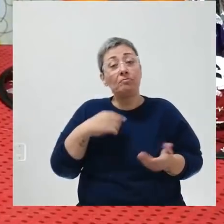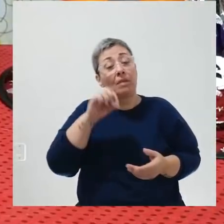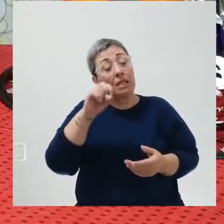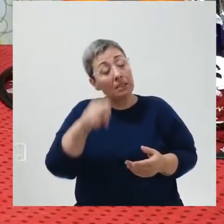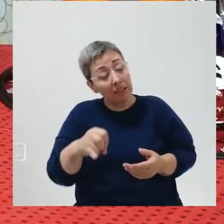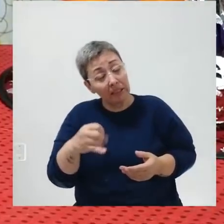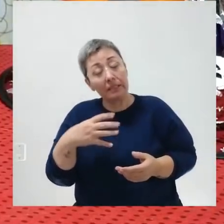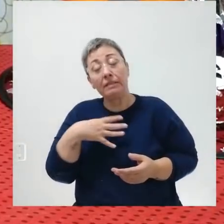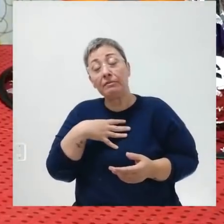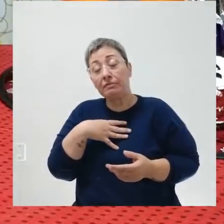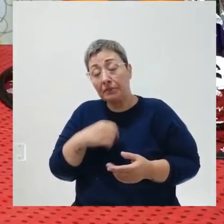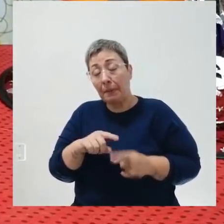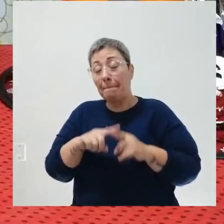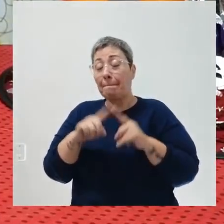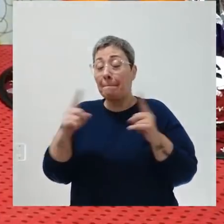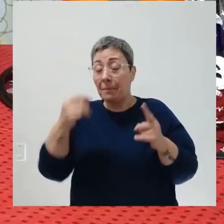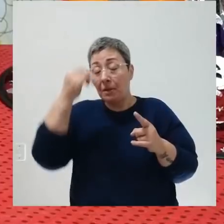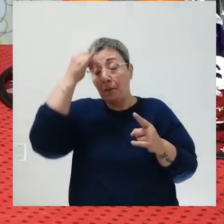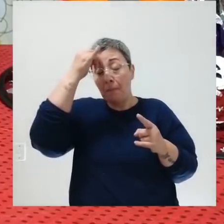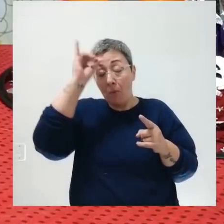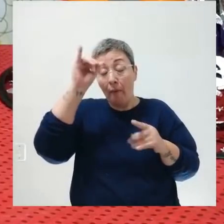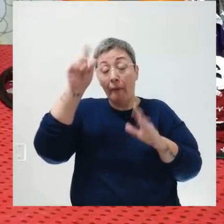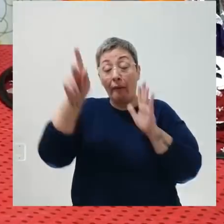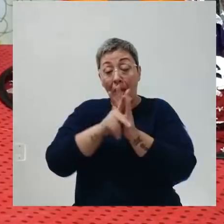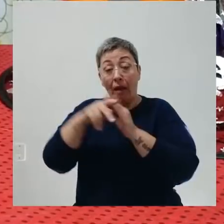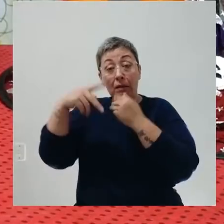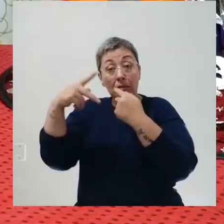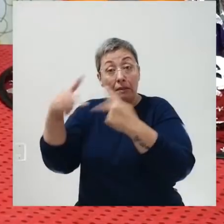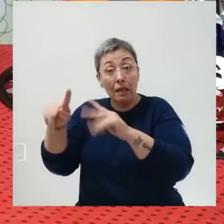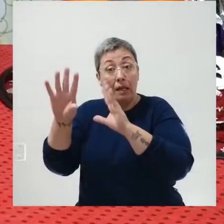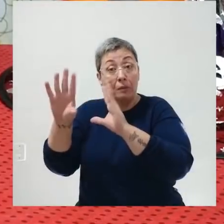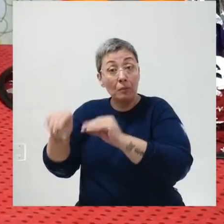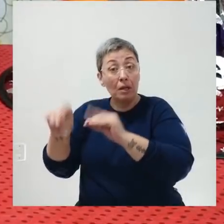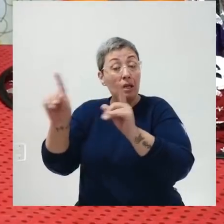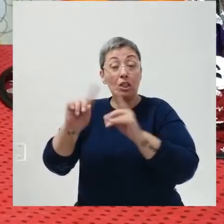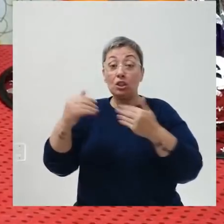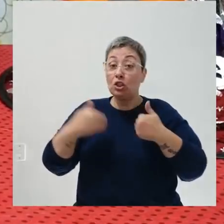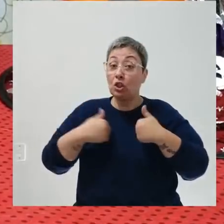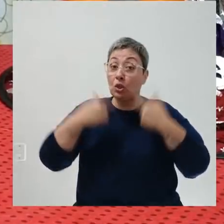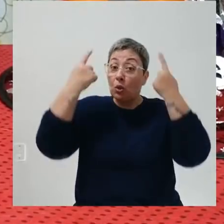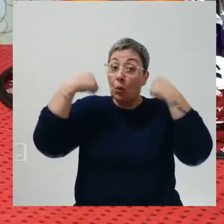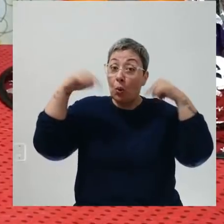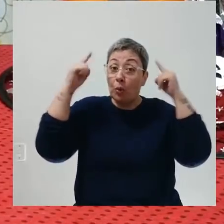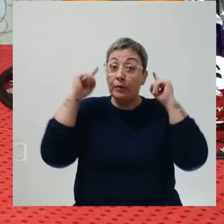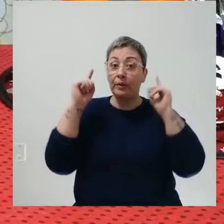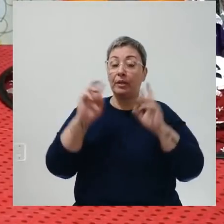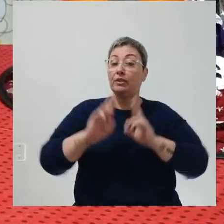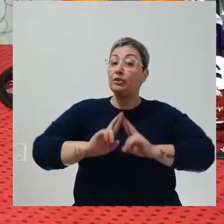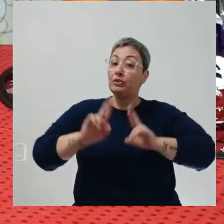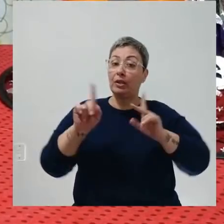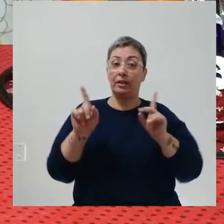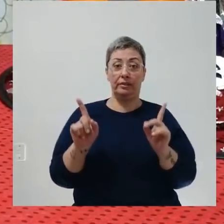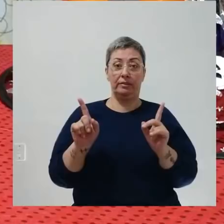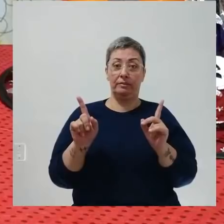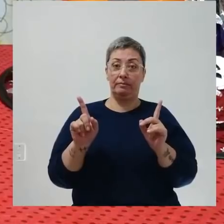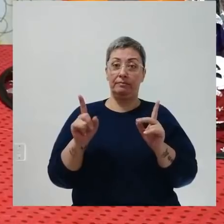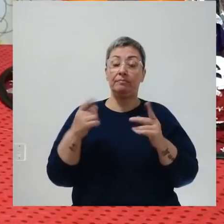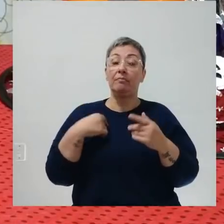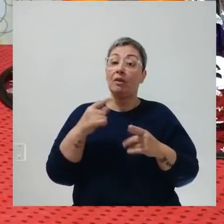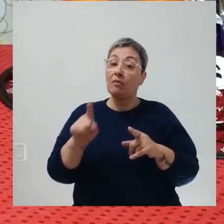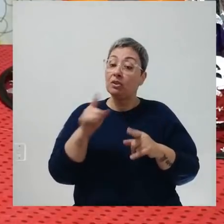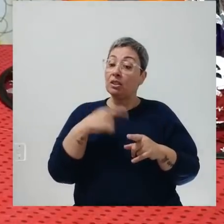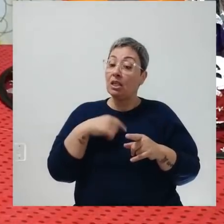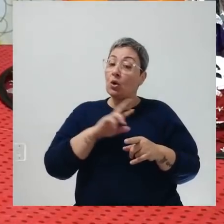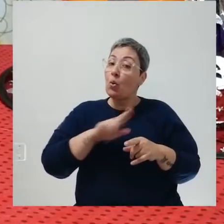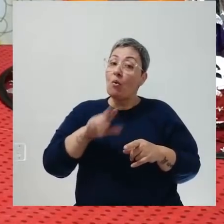querido filho, mas os bois são os bois e nós somos cordeiros, somos diferentes. Você